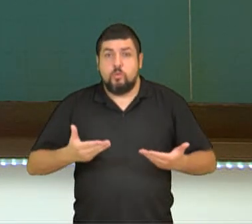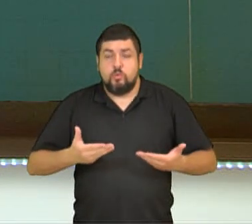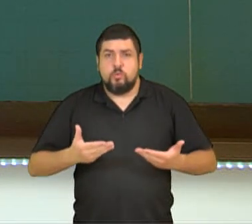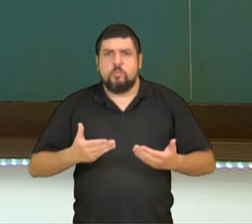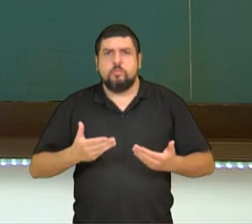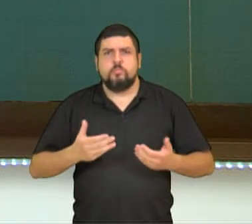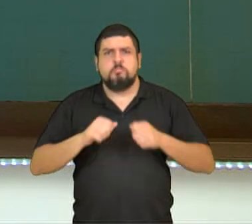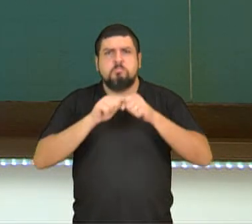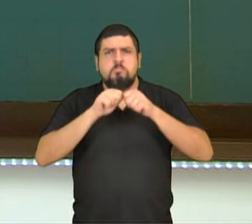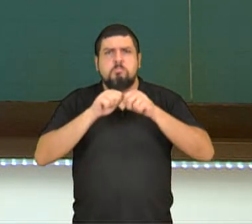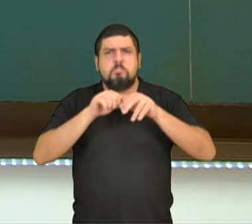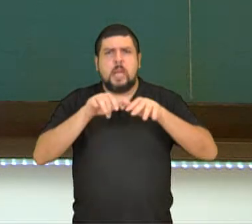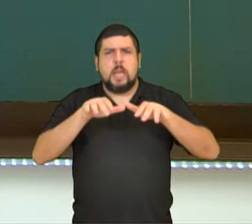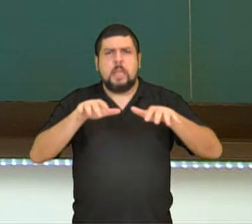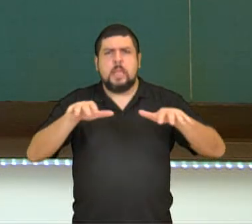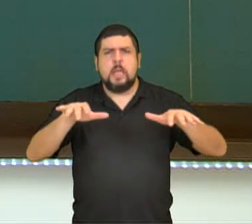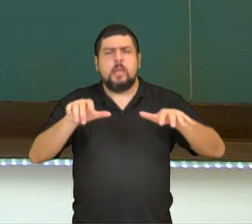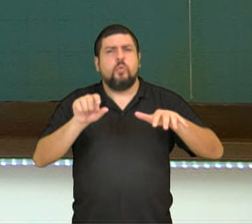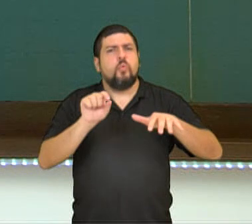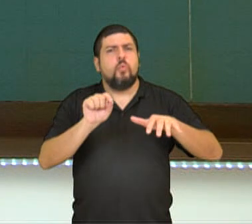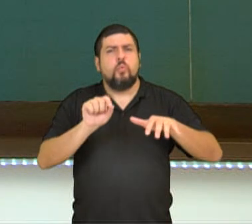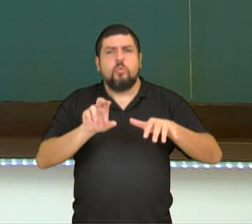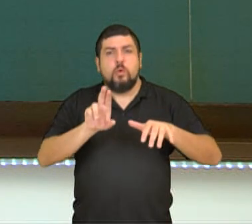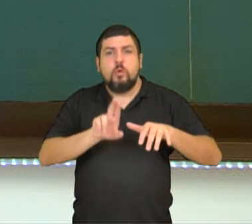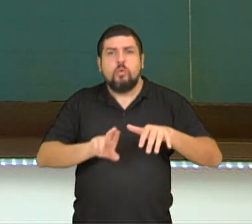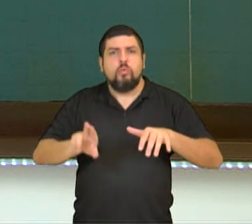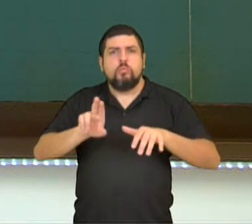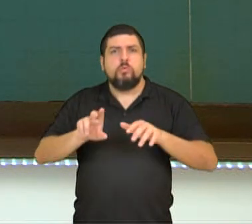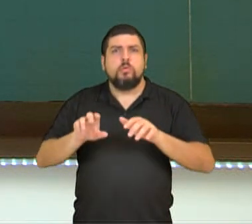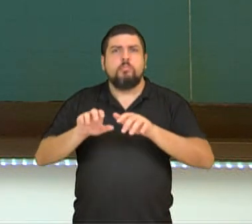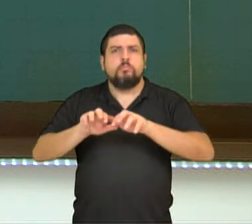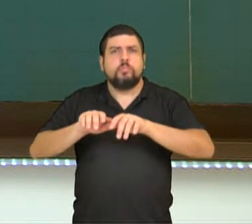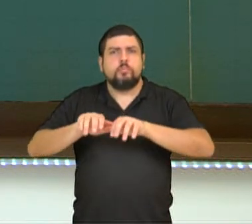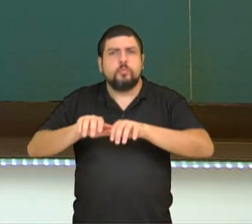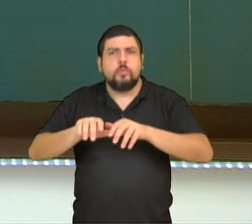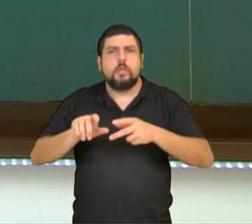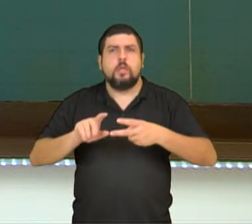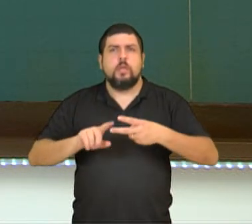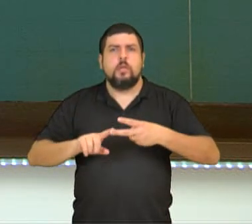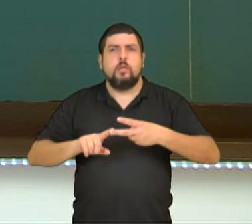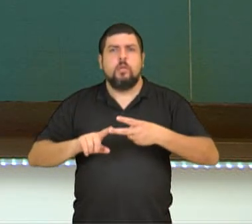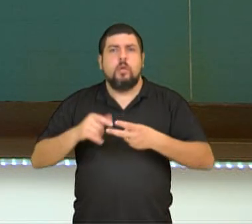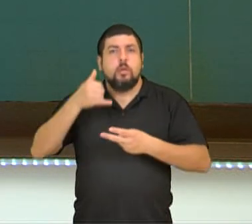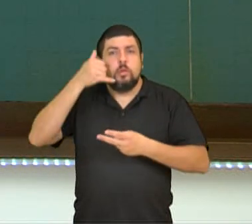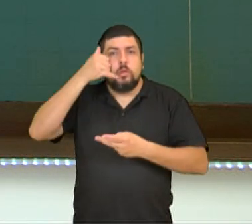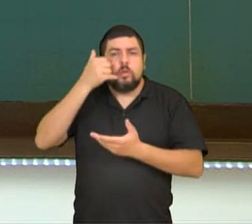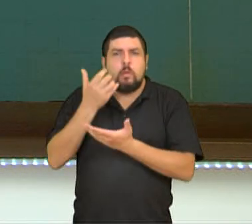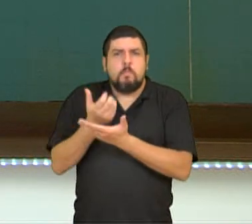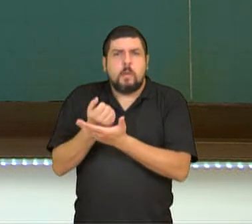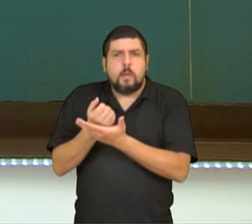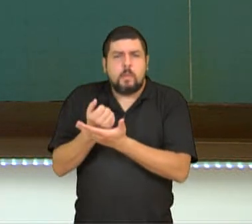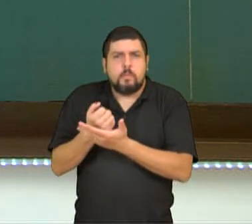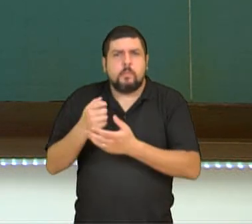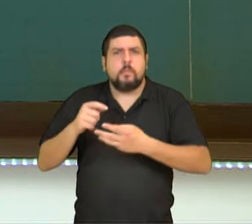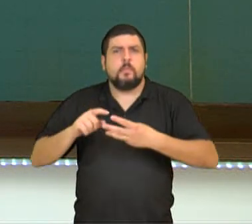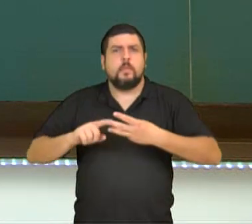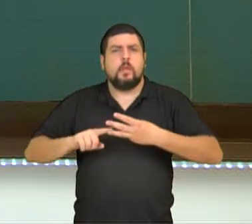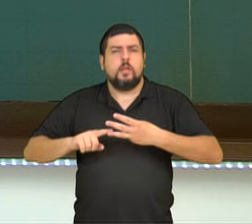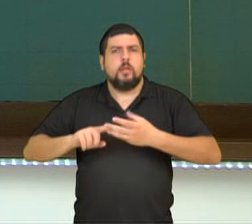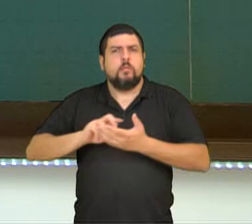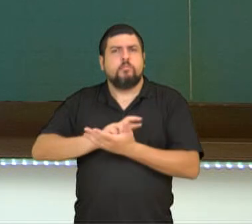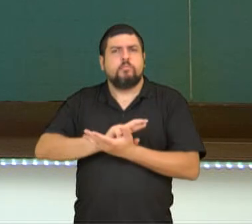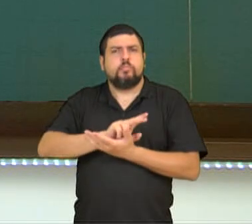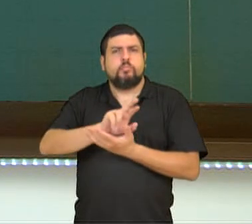aí os instrumentos, as ferramentas, os aplicativos que nós temos instalados nos smartphones,